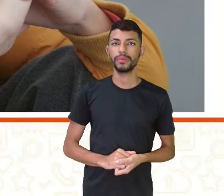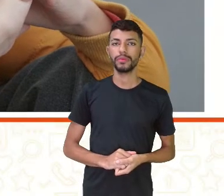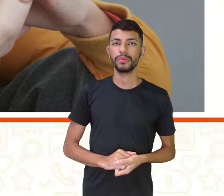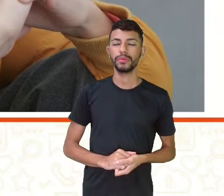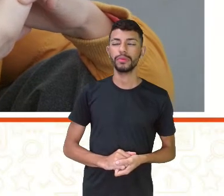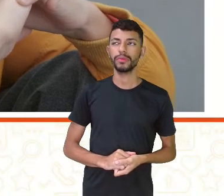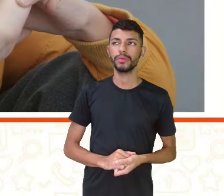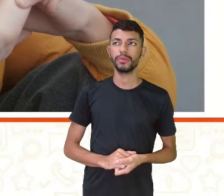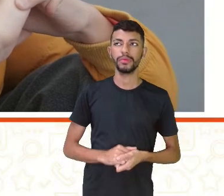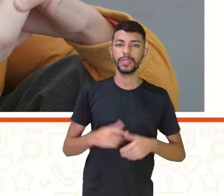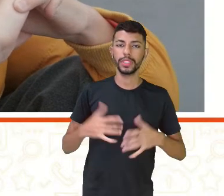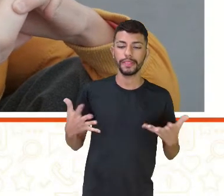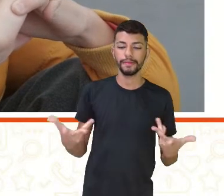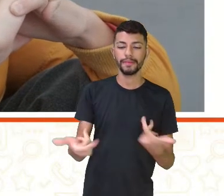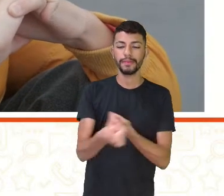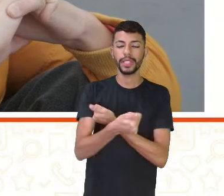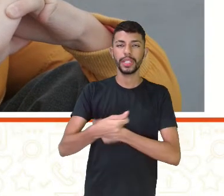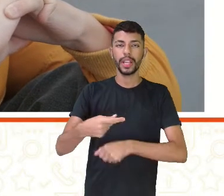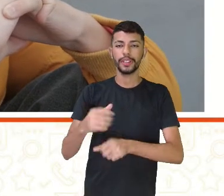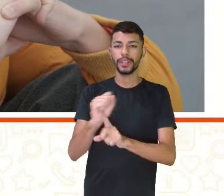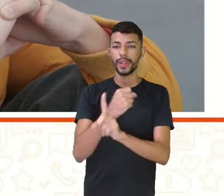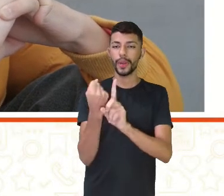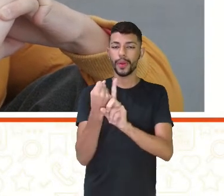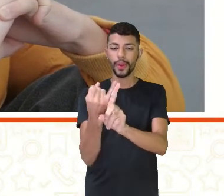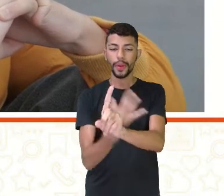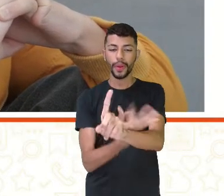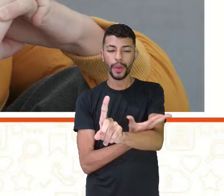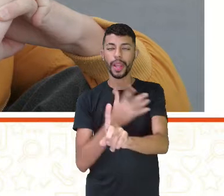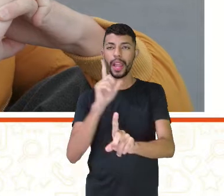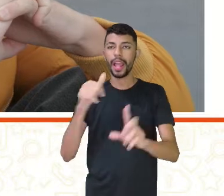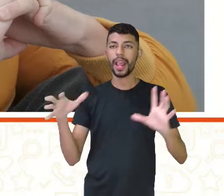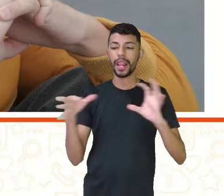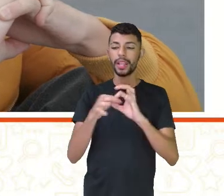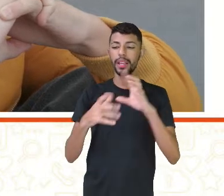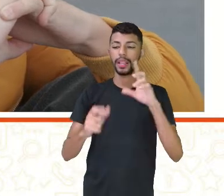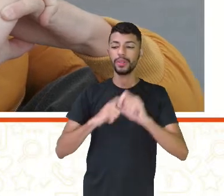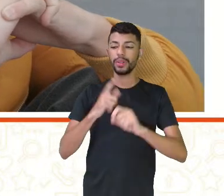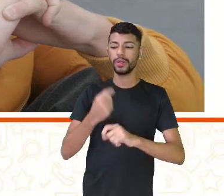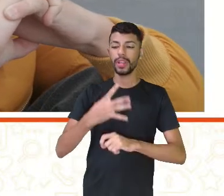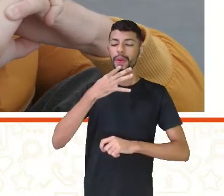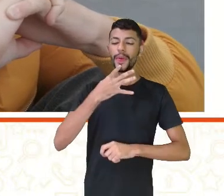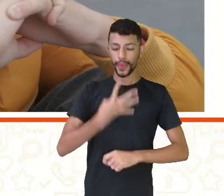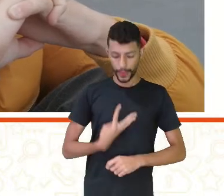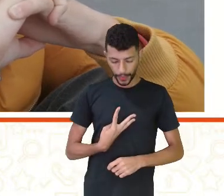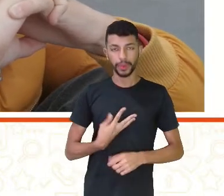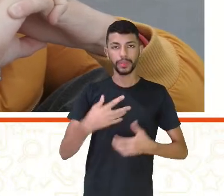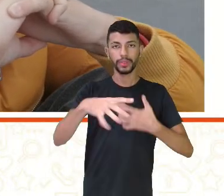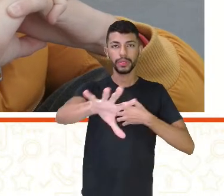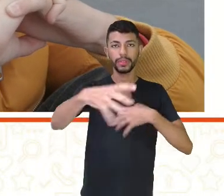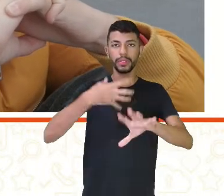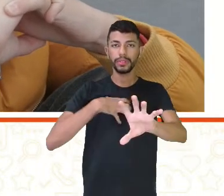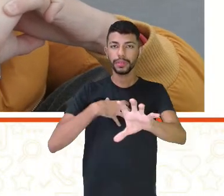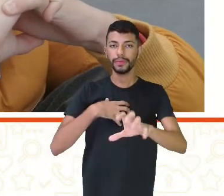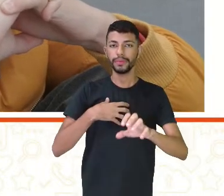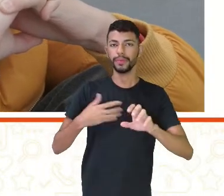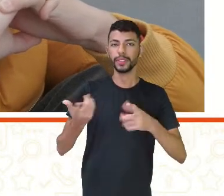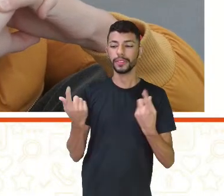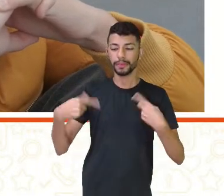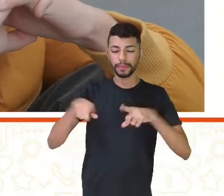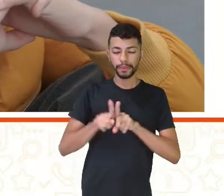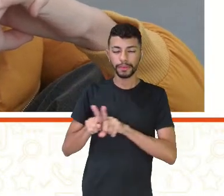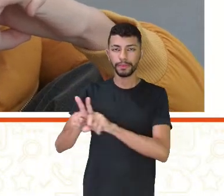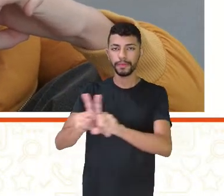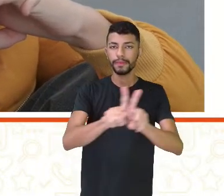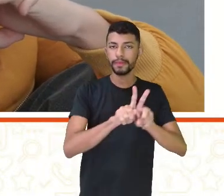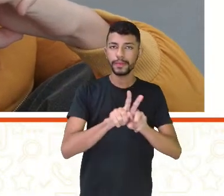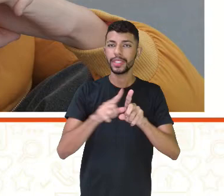As habilidades socioemocionais, elas abrangem o autoconhecimento, a empatia, a colaboração